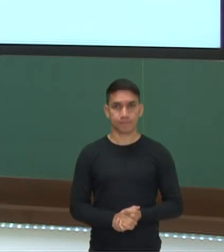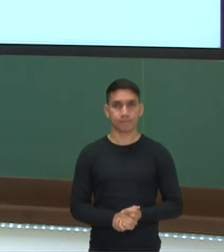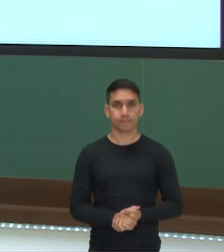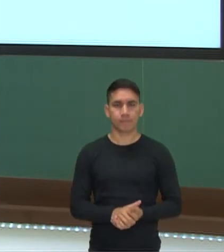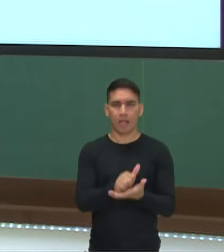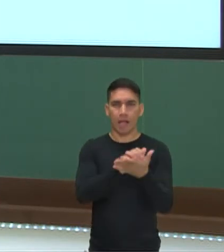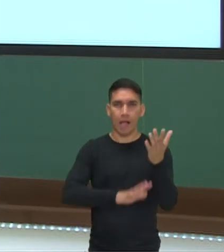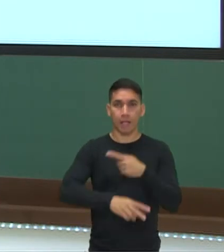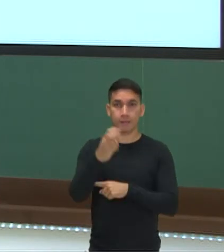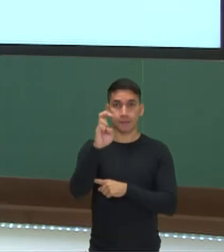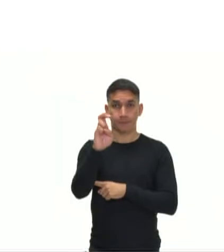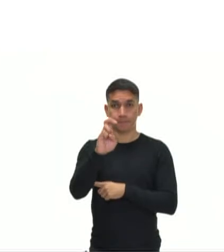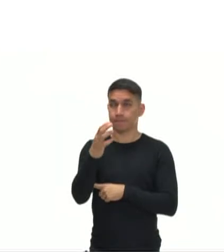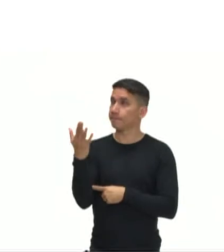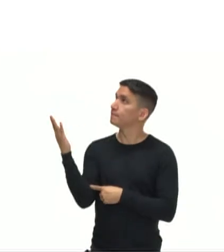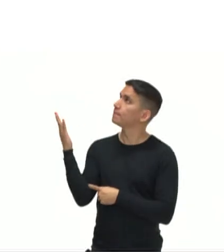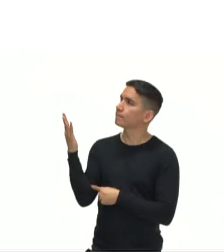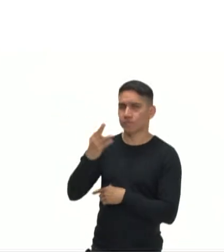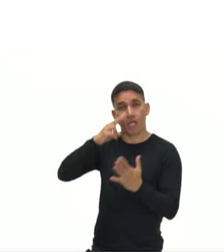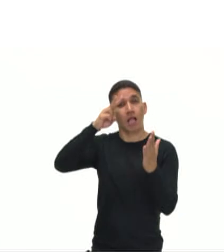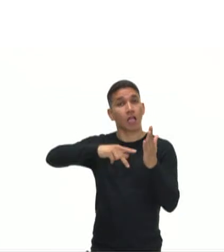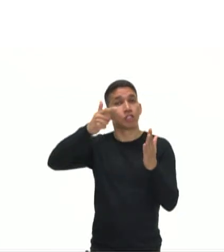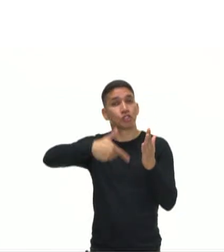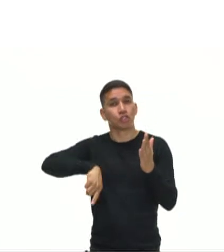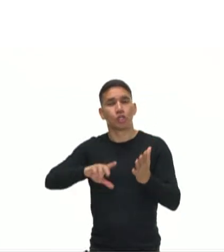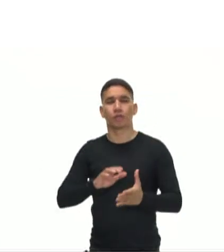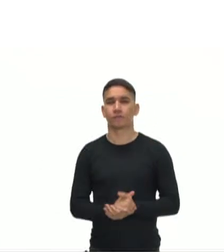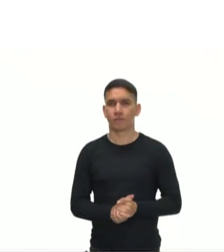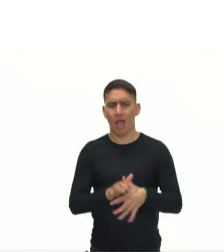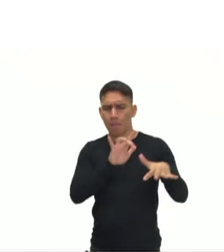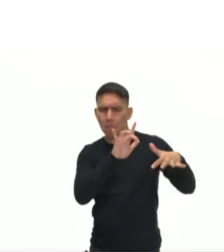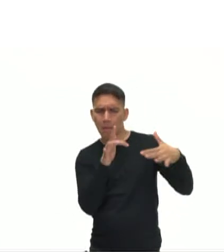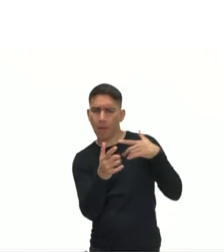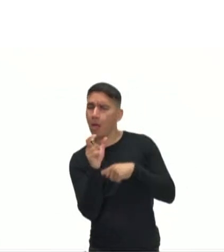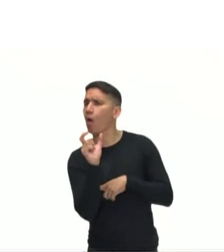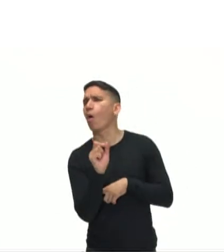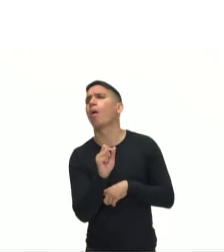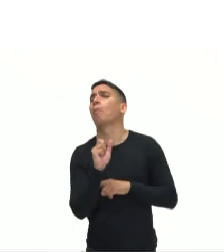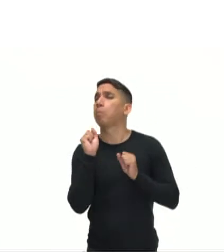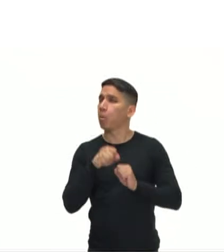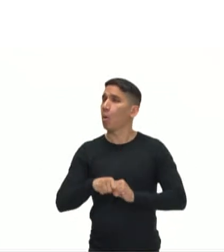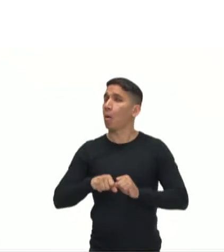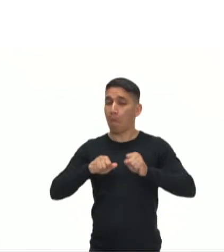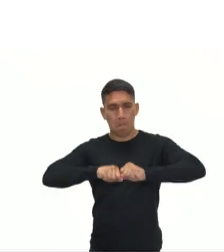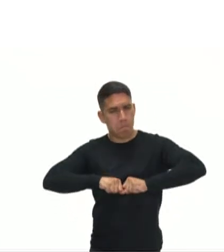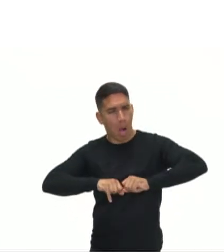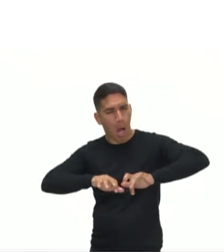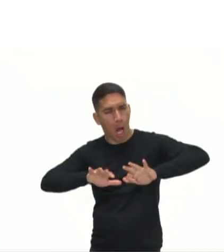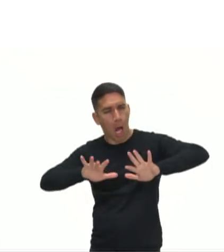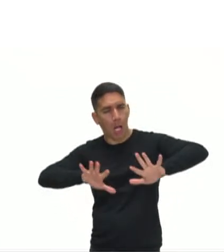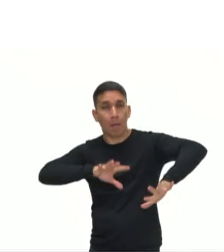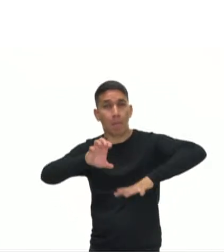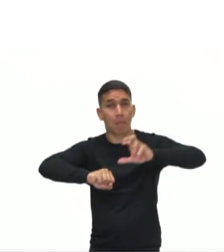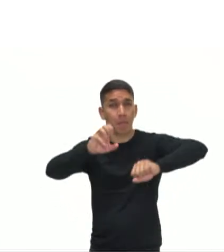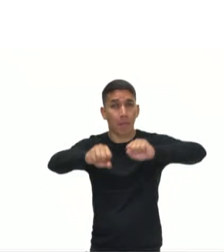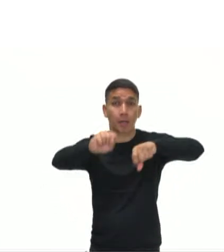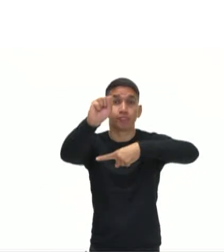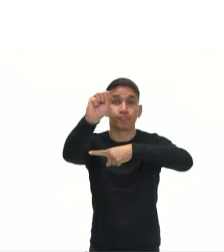Quinta atividade, releia. As redes sociais podem impulsionar o